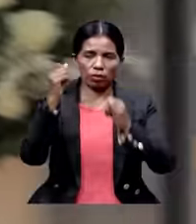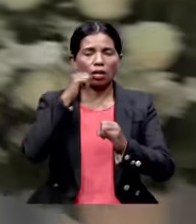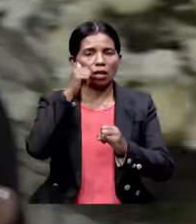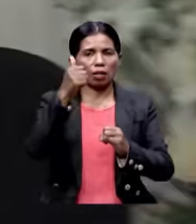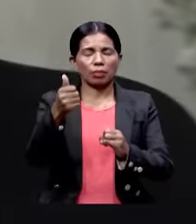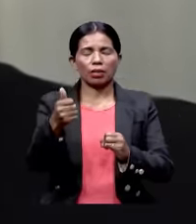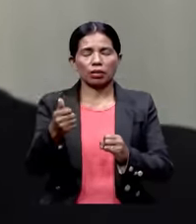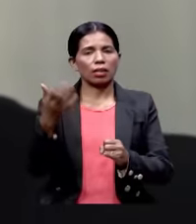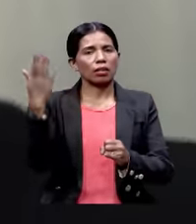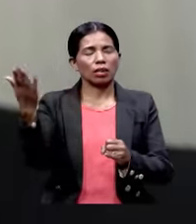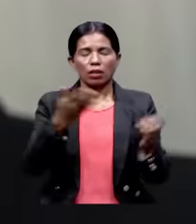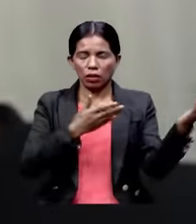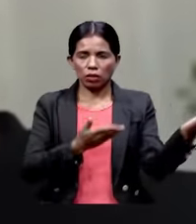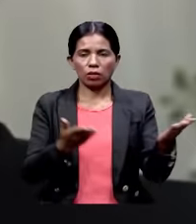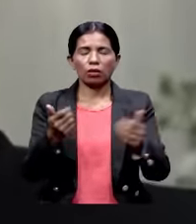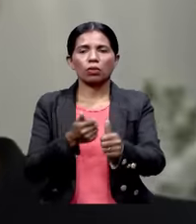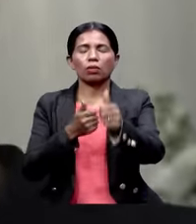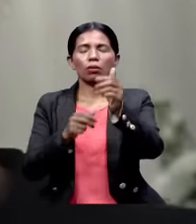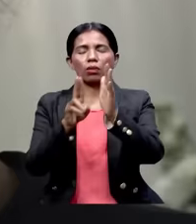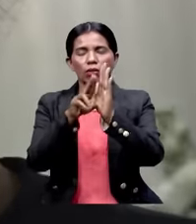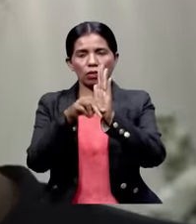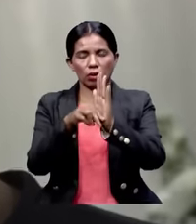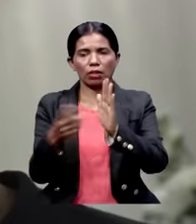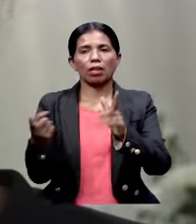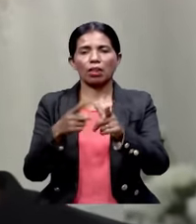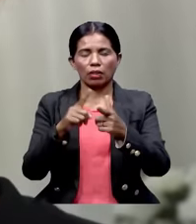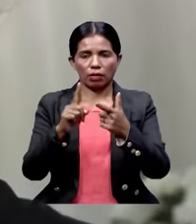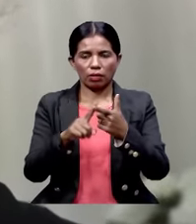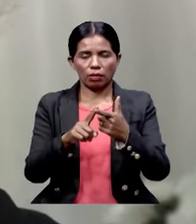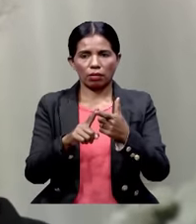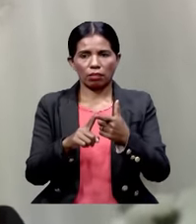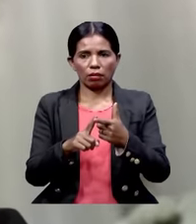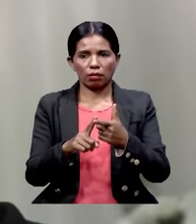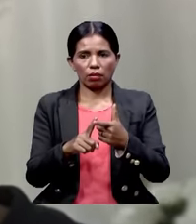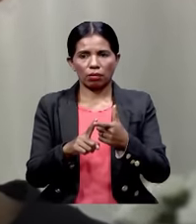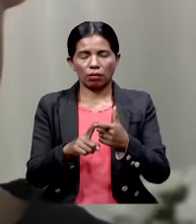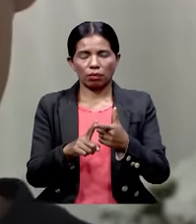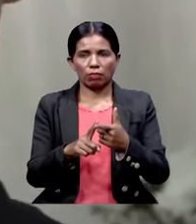halo tuir oras na agenda sira ni tuir may ni,